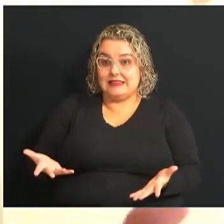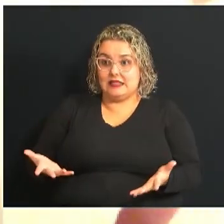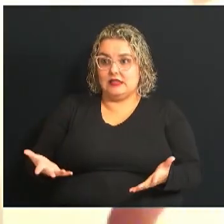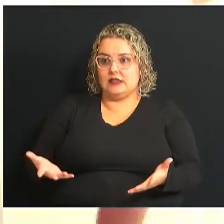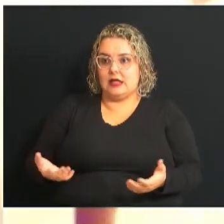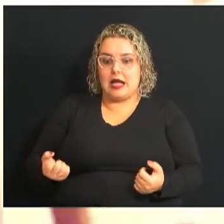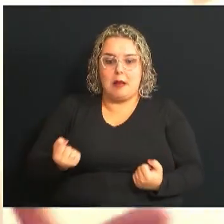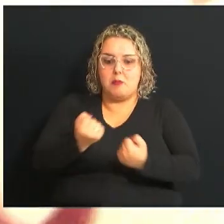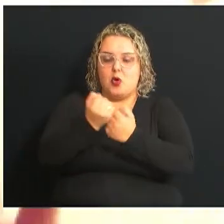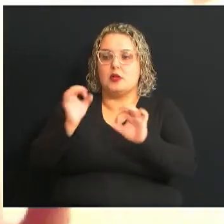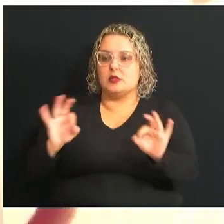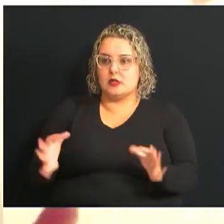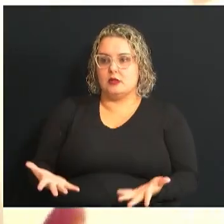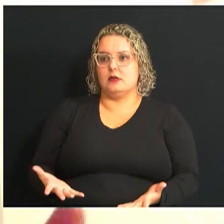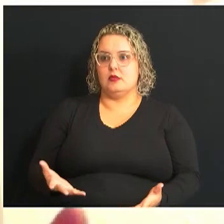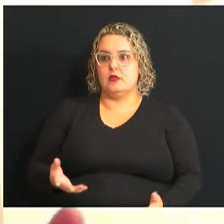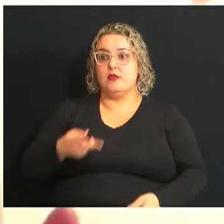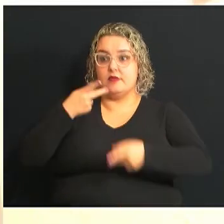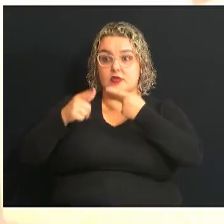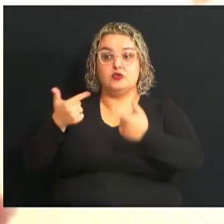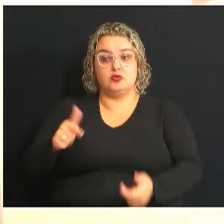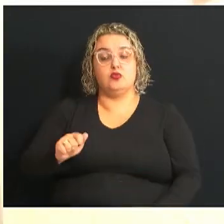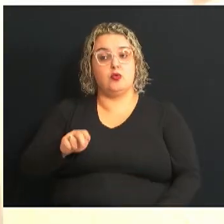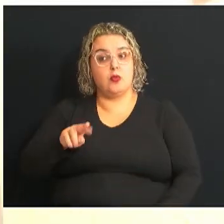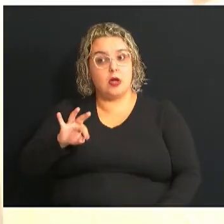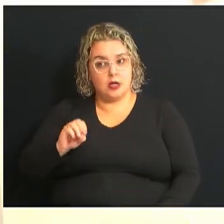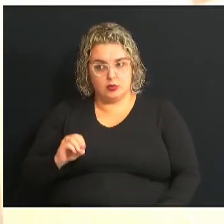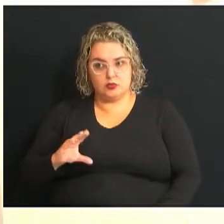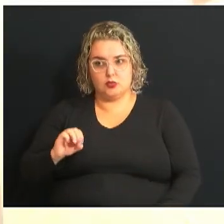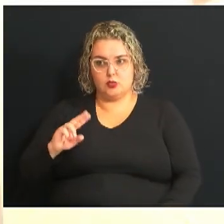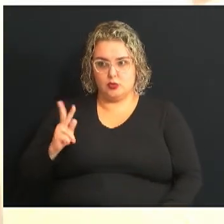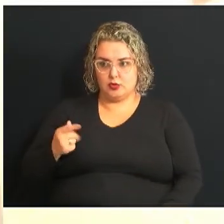novo falando do autoconhecimento, foi uma